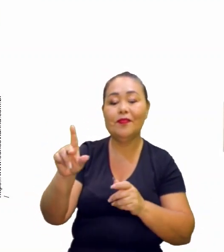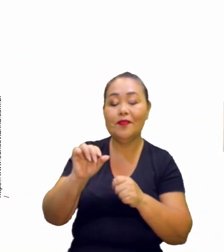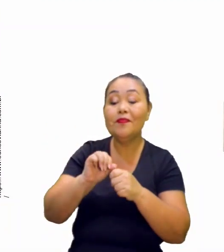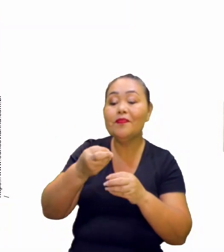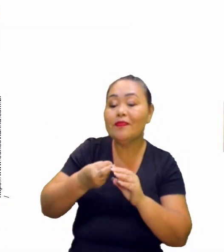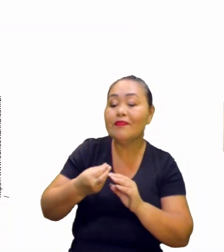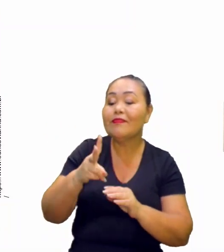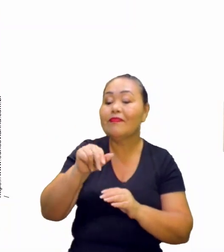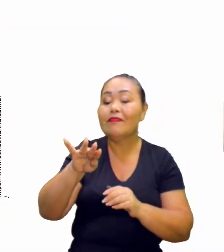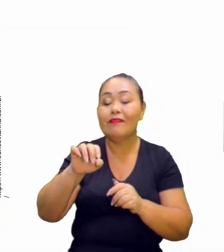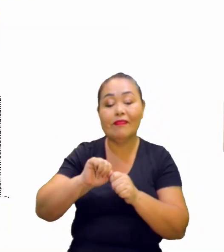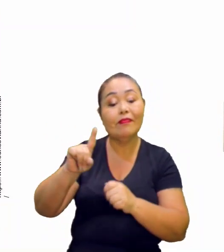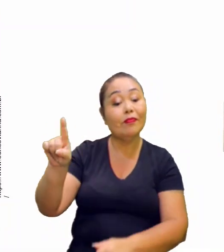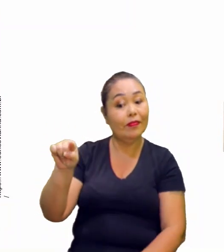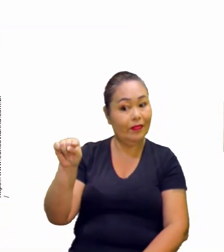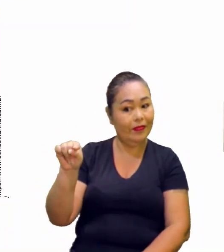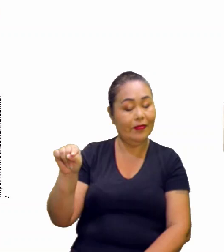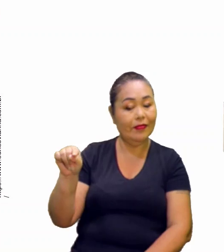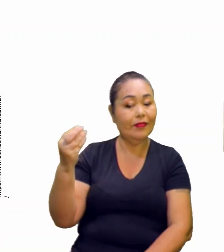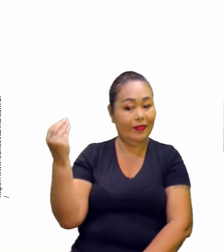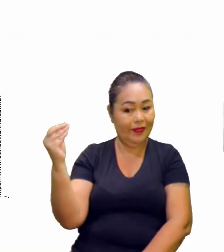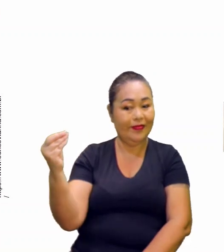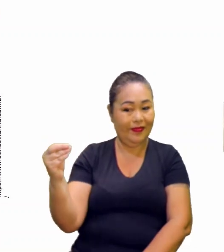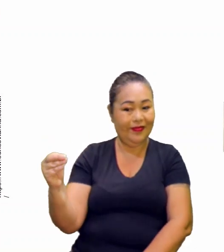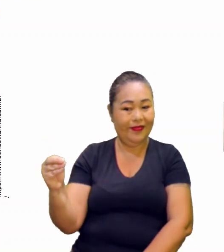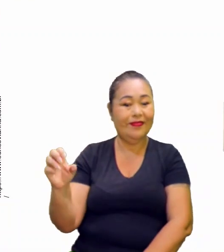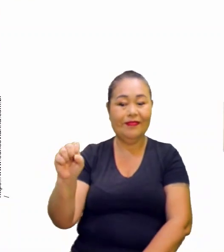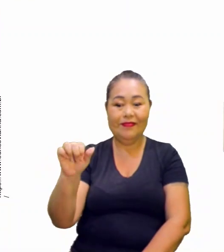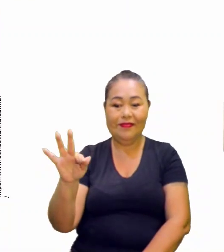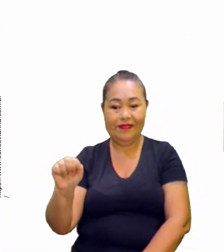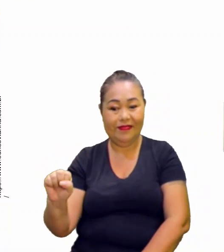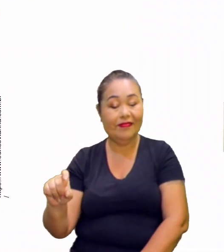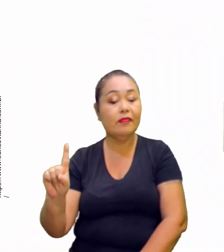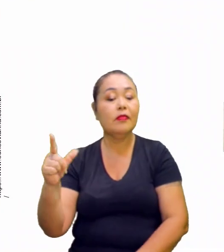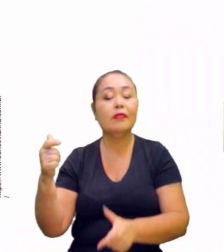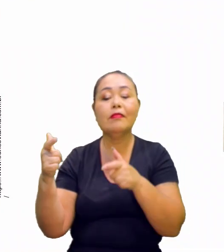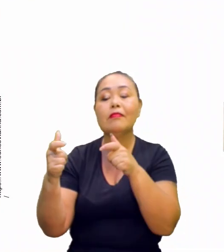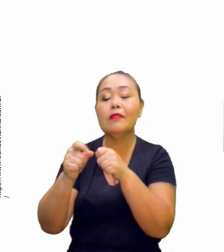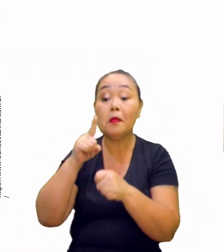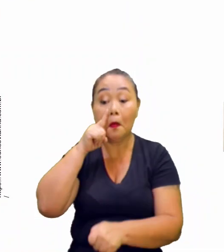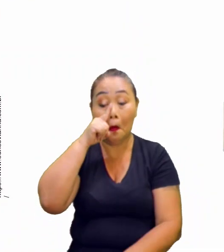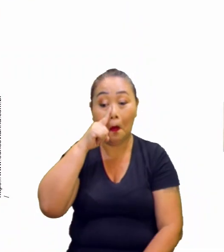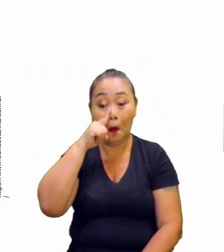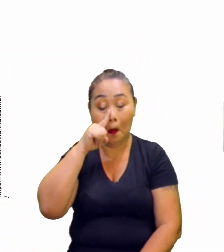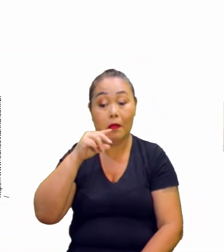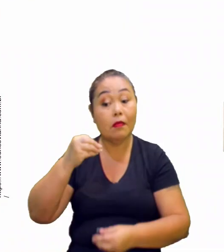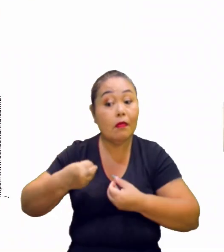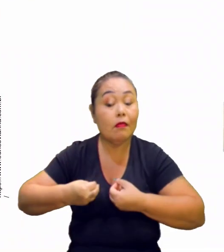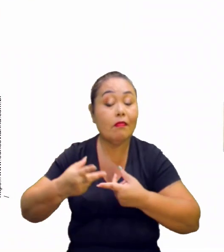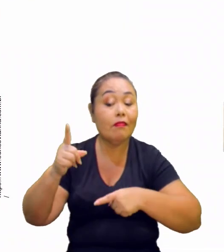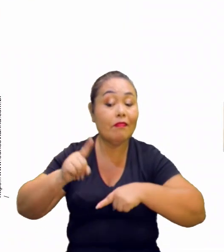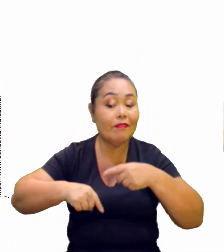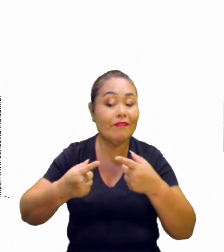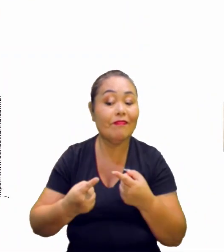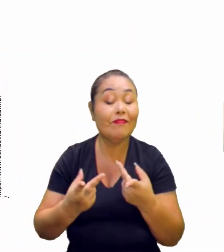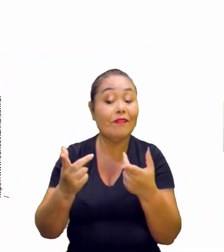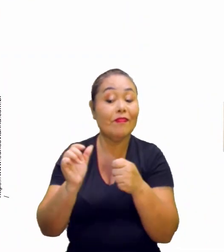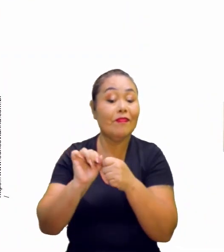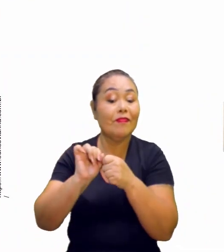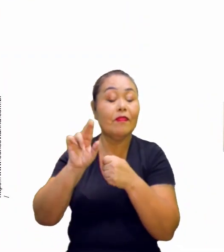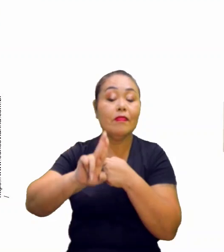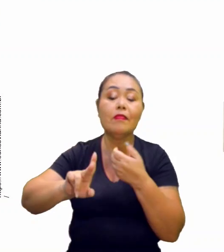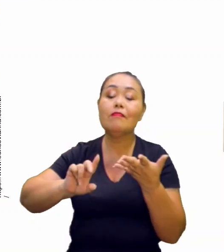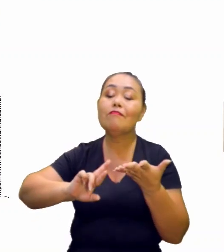nós vamos estar inserindo ali ou utilizando ali no meu SAF. Diminuir os riscos de mercado para agricultor por meio de